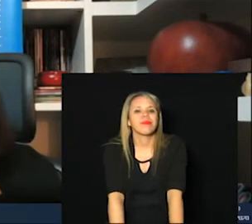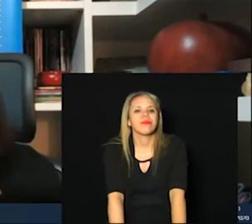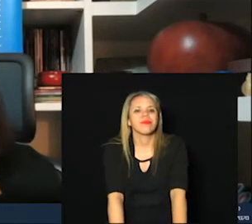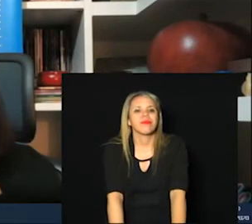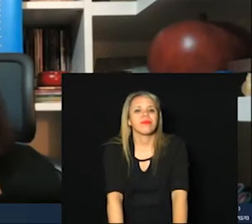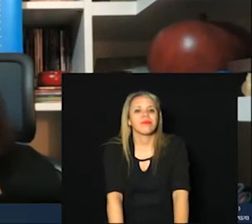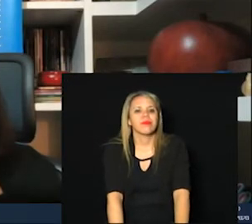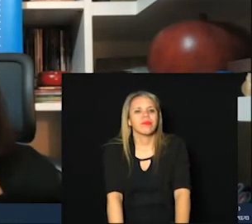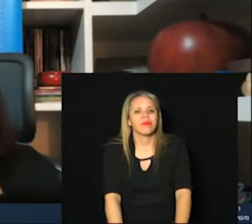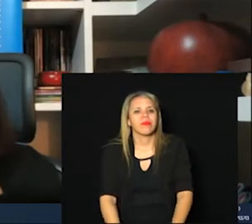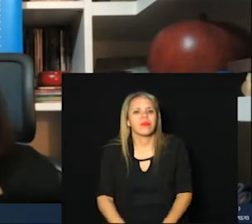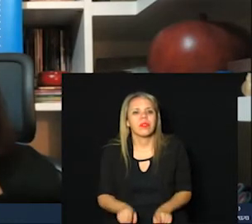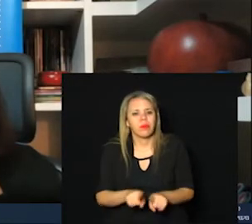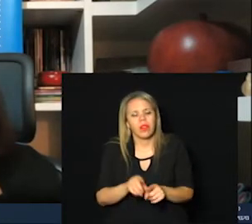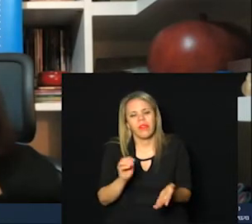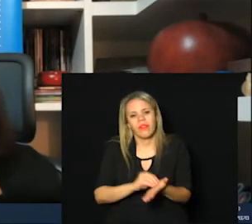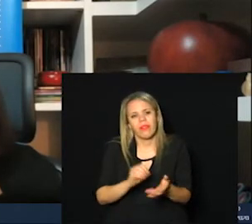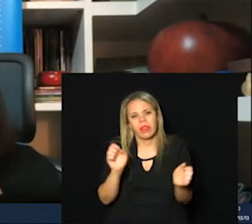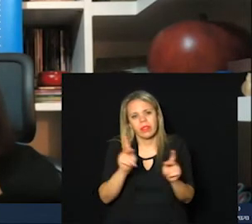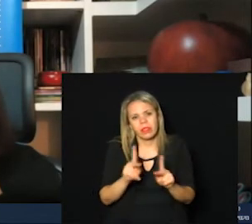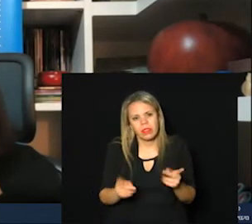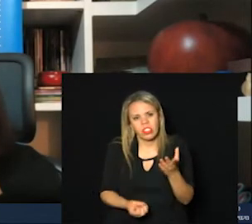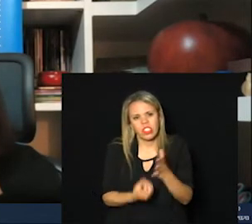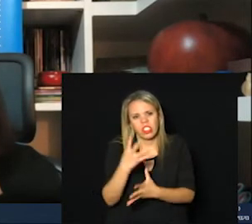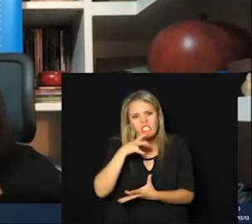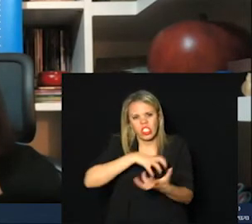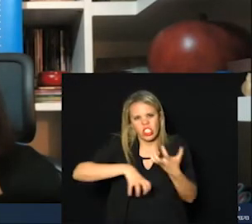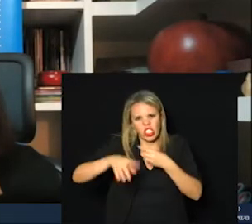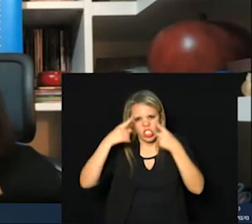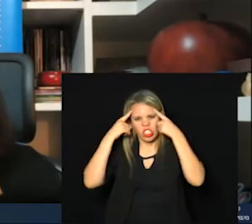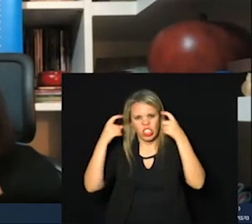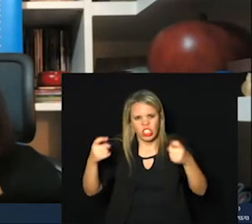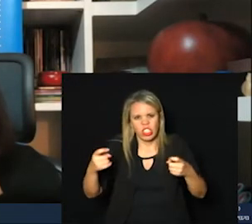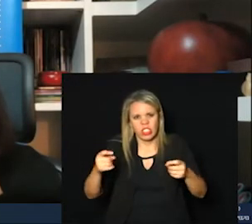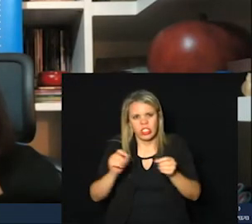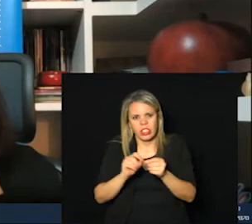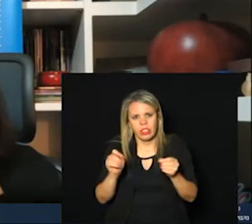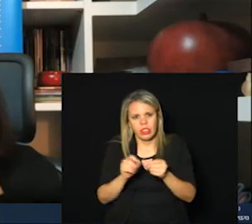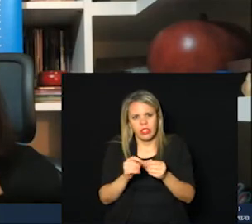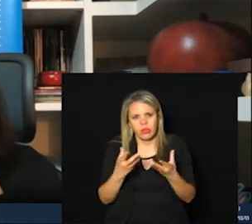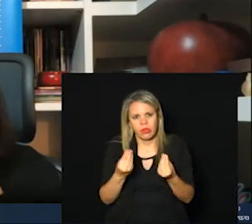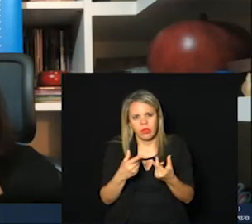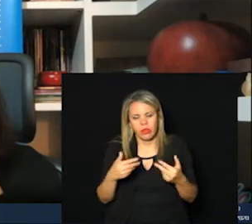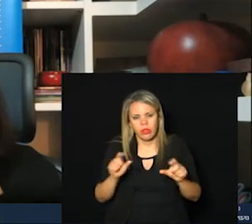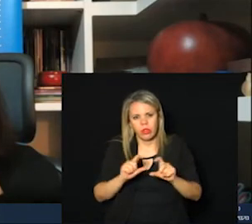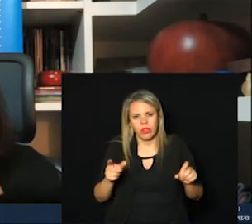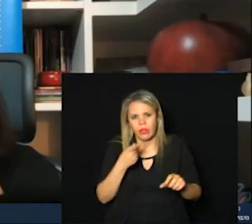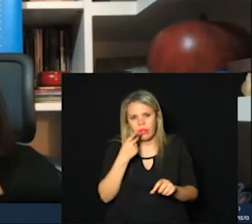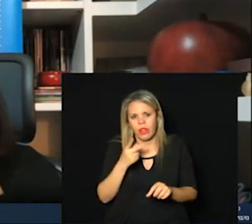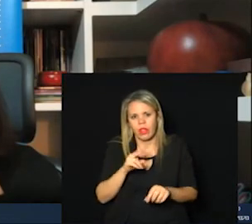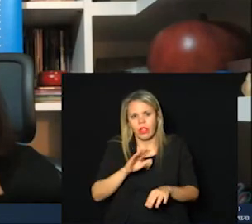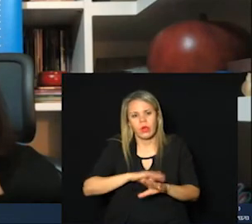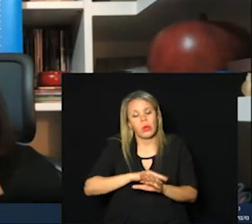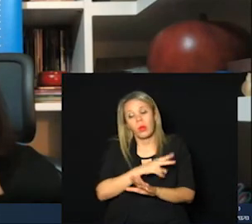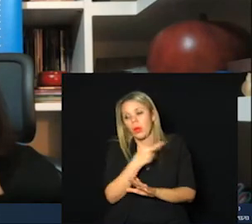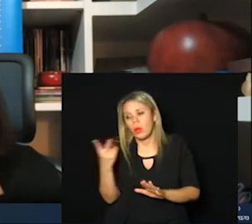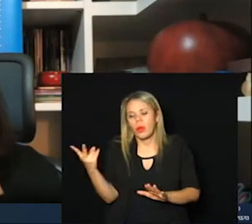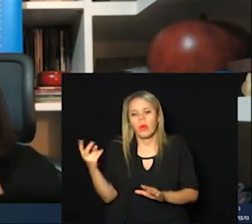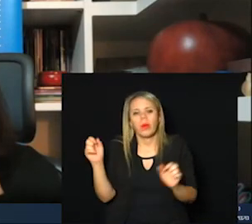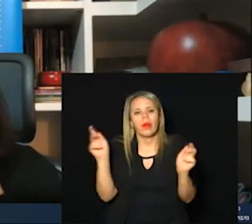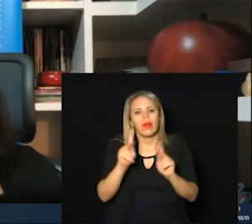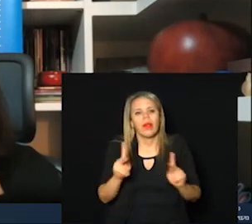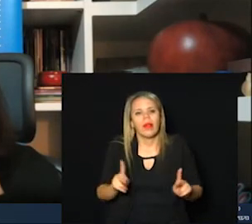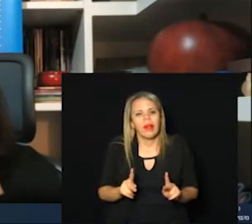É a ausência de paz que gera guerra e violência. Eu friso muito isso, não é o contrário. Não é que paz